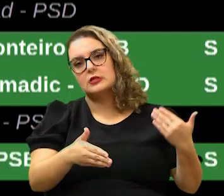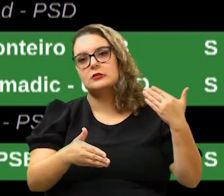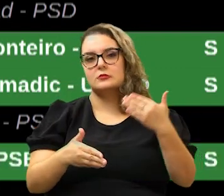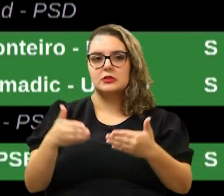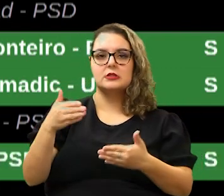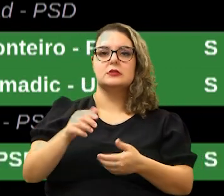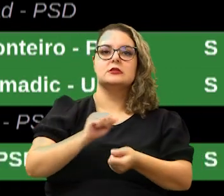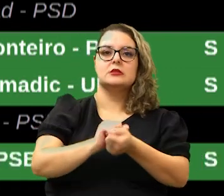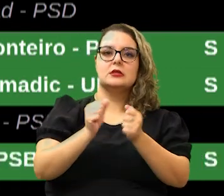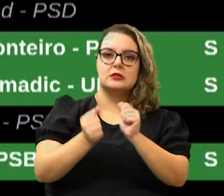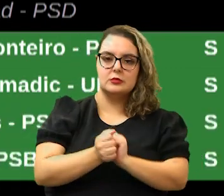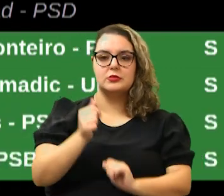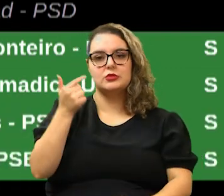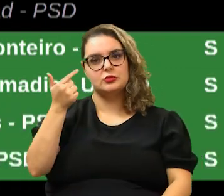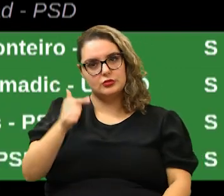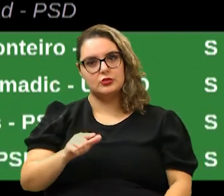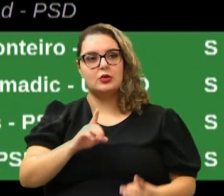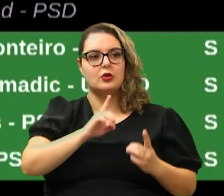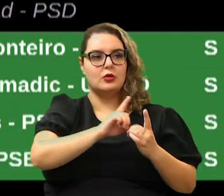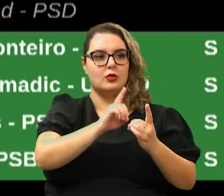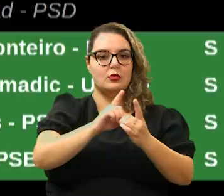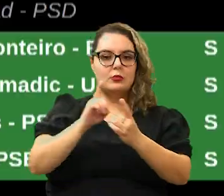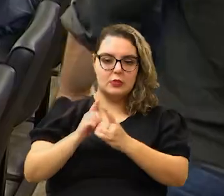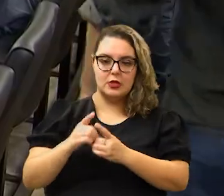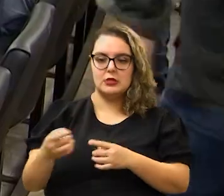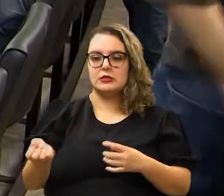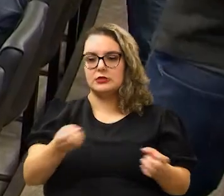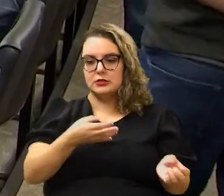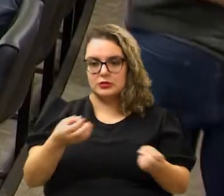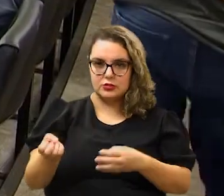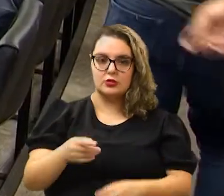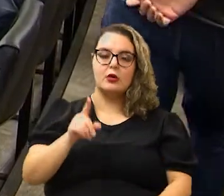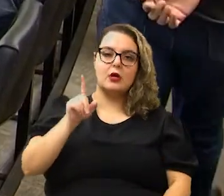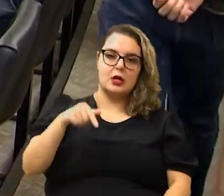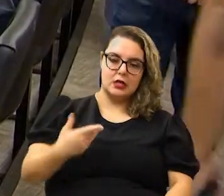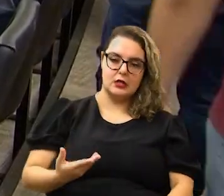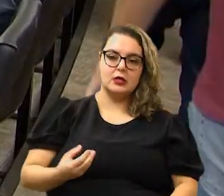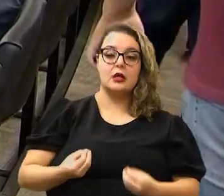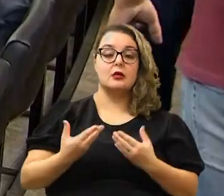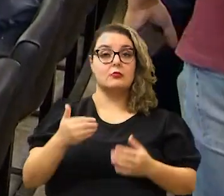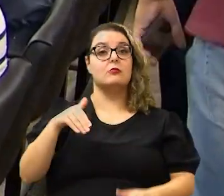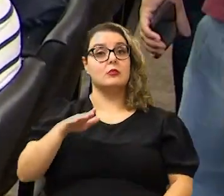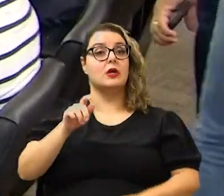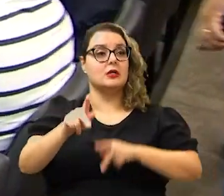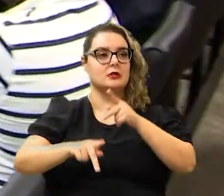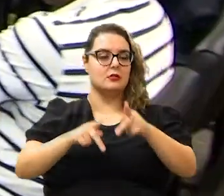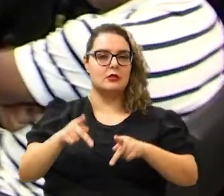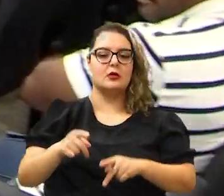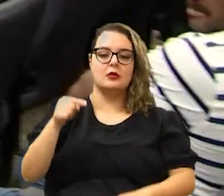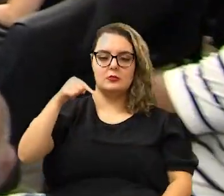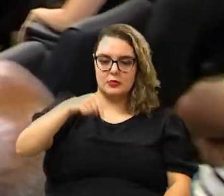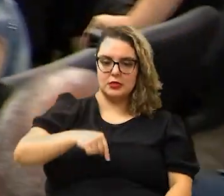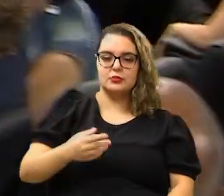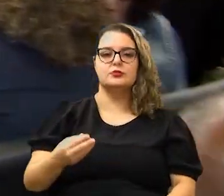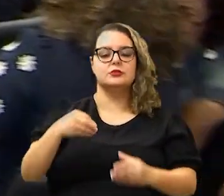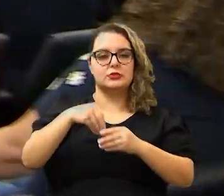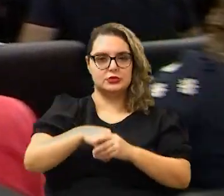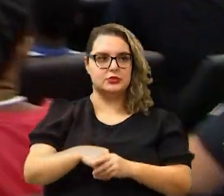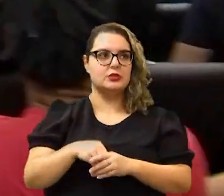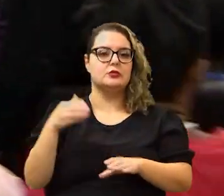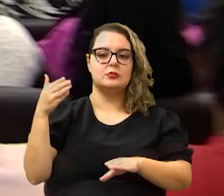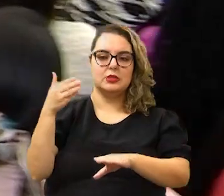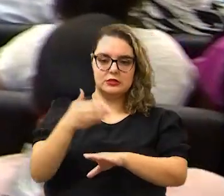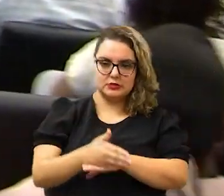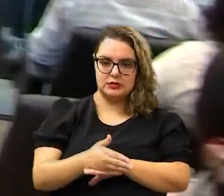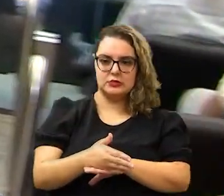está sempre se reinventando para atender essa novidade, que é trazer cada vez mais a população para dentro e